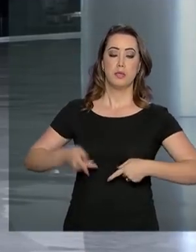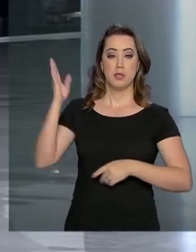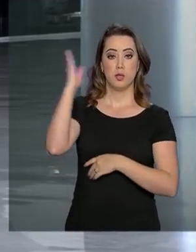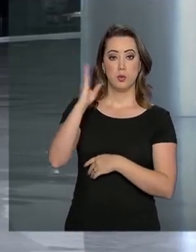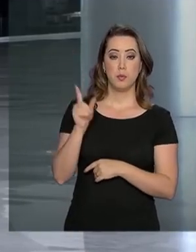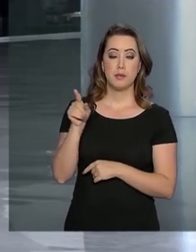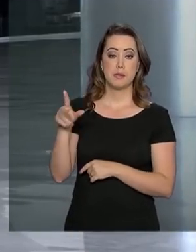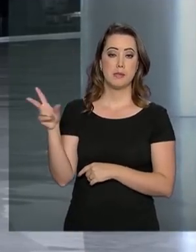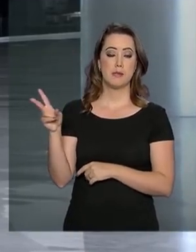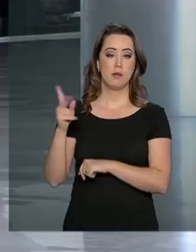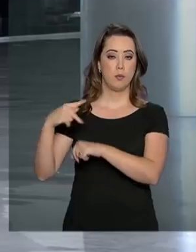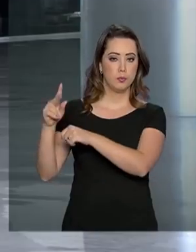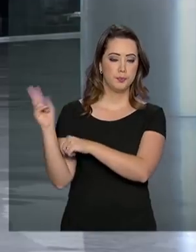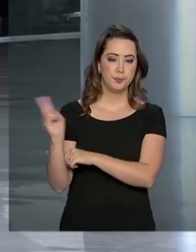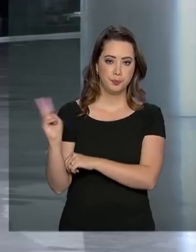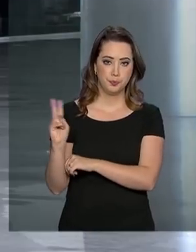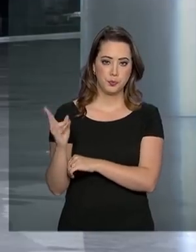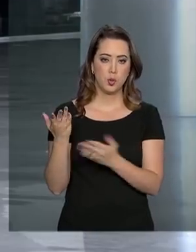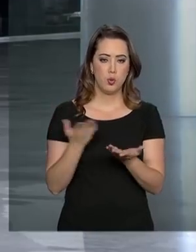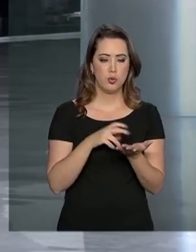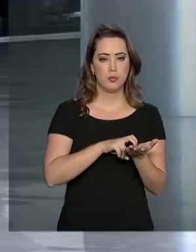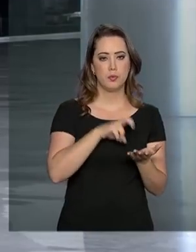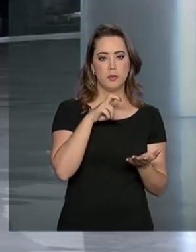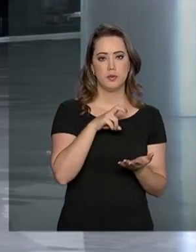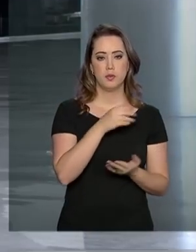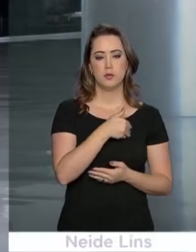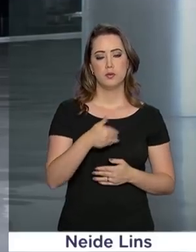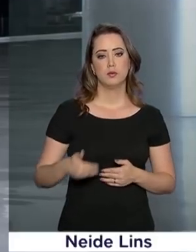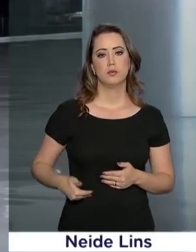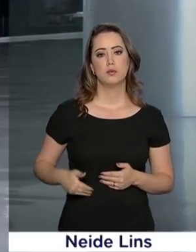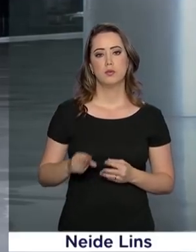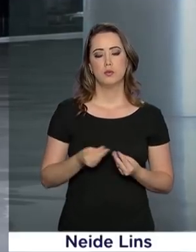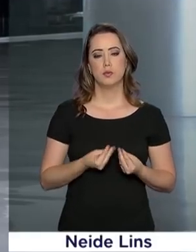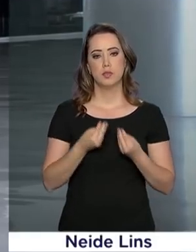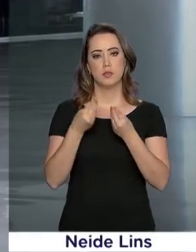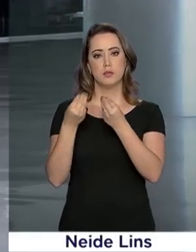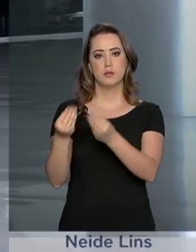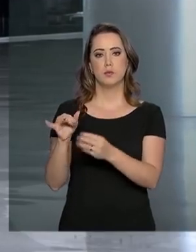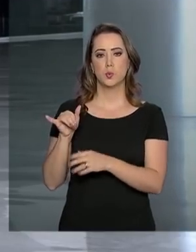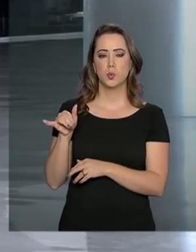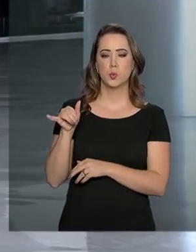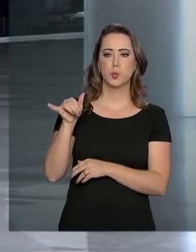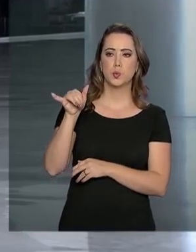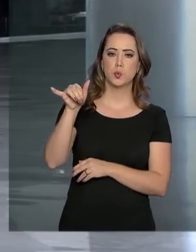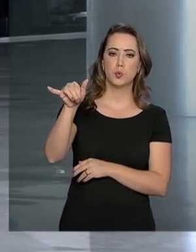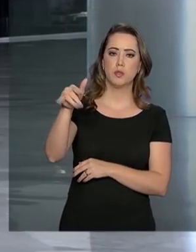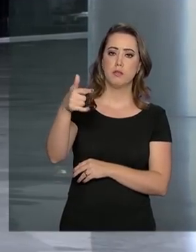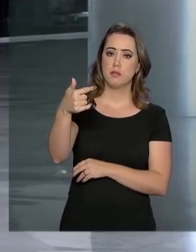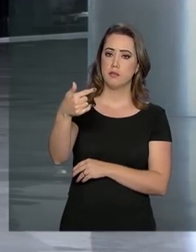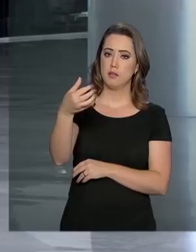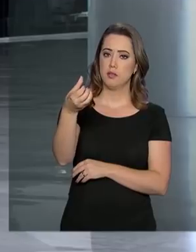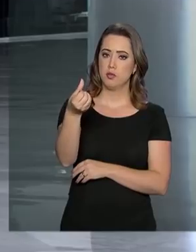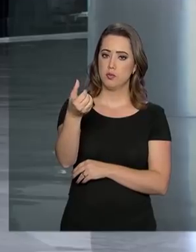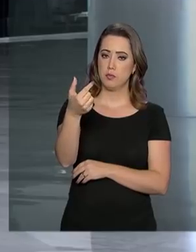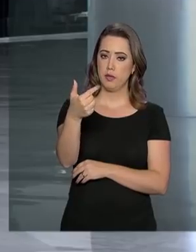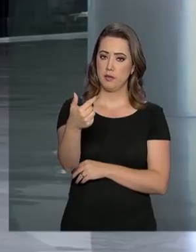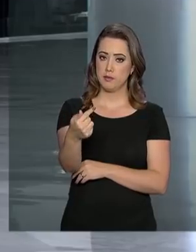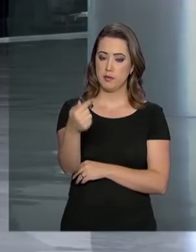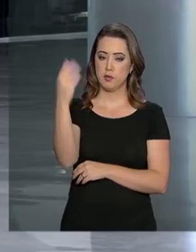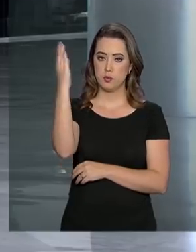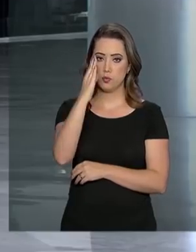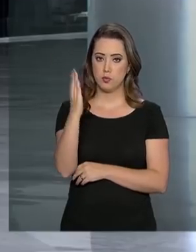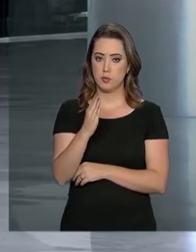Brasil à Venezuela. Hoje pela manhã, o governo enviou o Boeing 767 da Força Aérea Brasileira